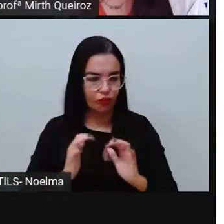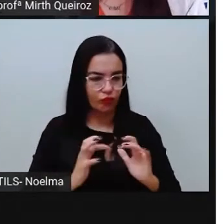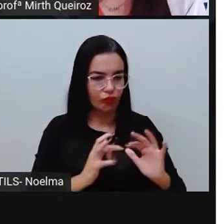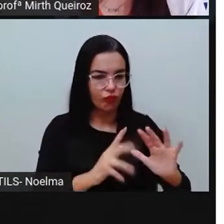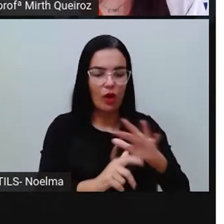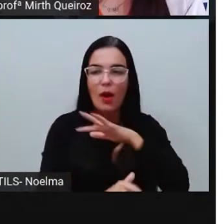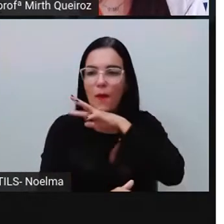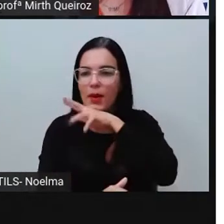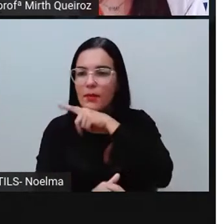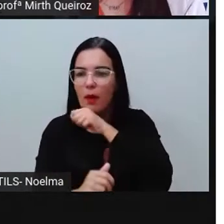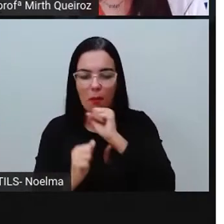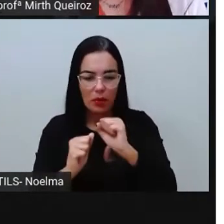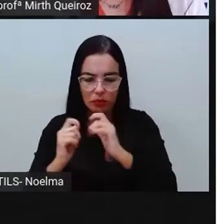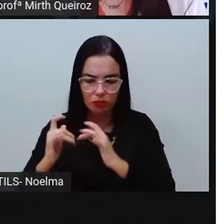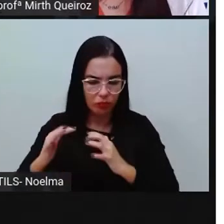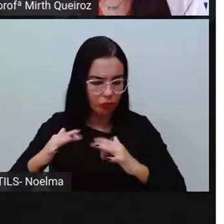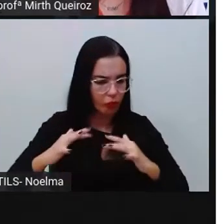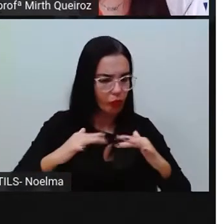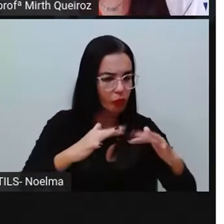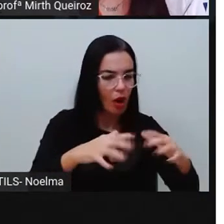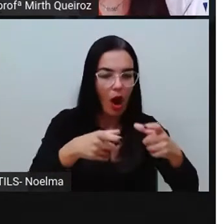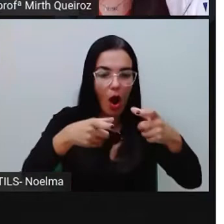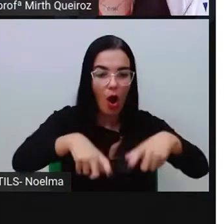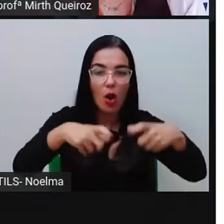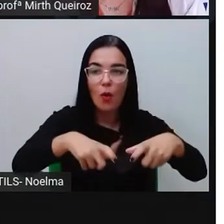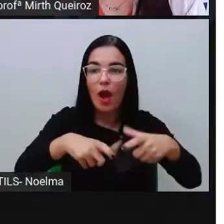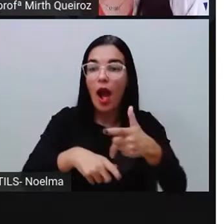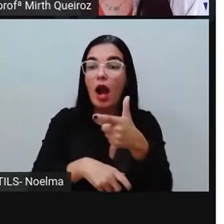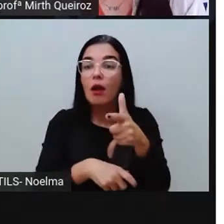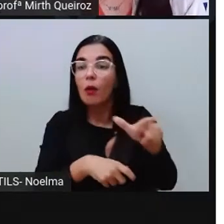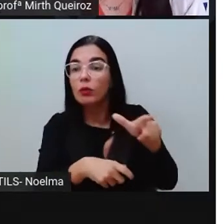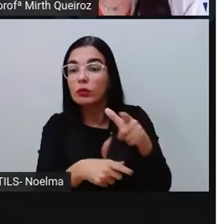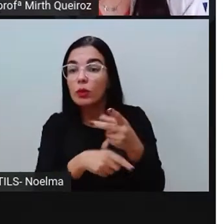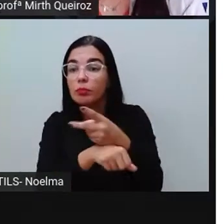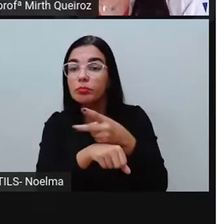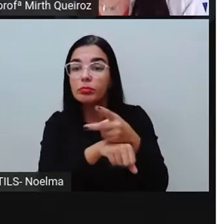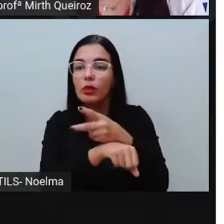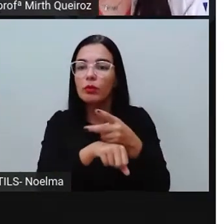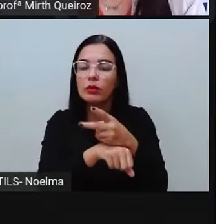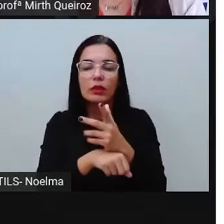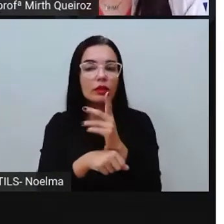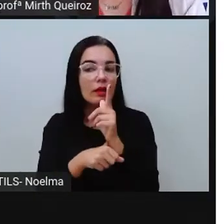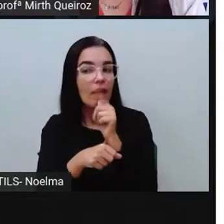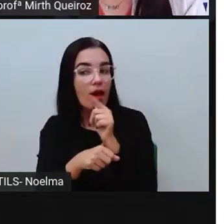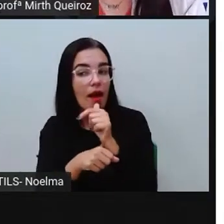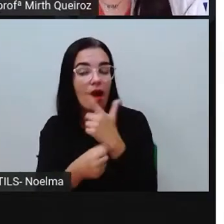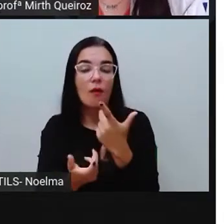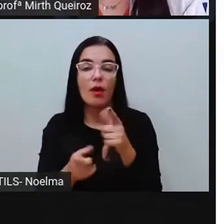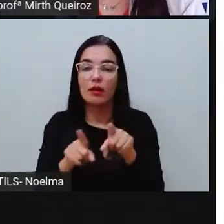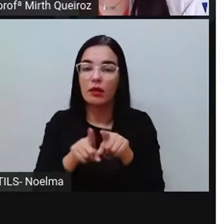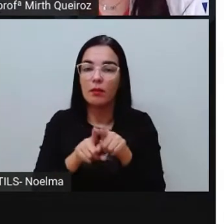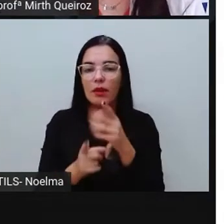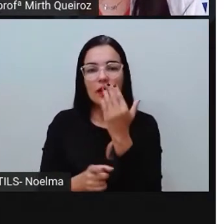um dos exemplos que a gente pode apresentar aqui para vocês, que são formas aí de